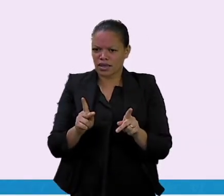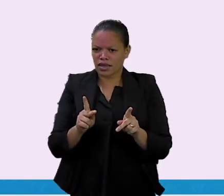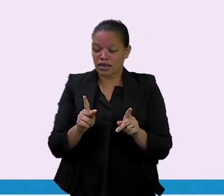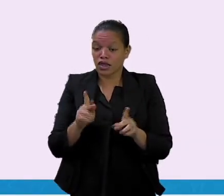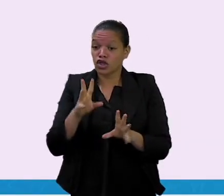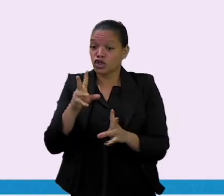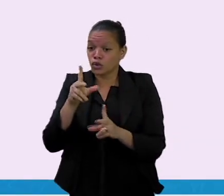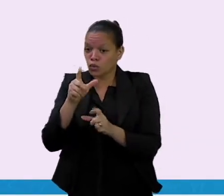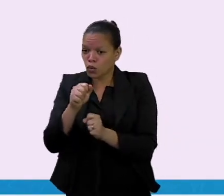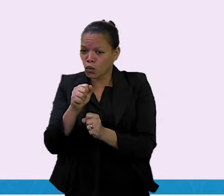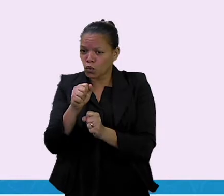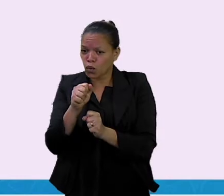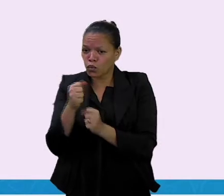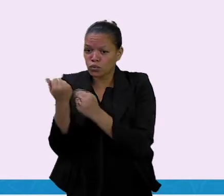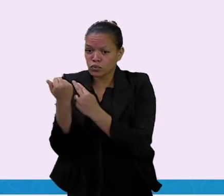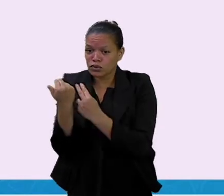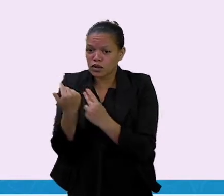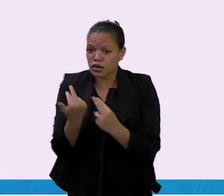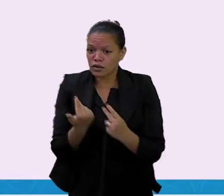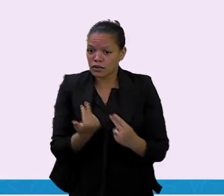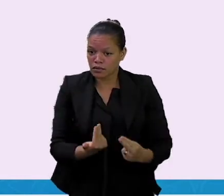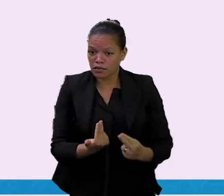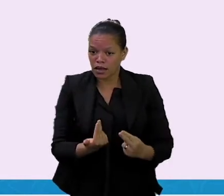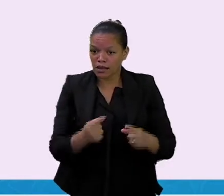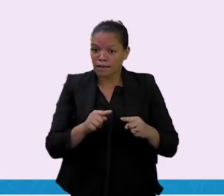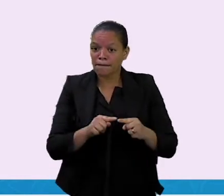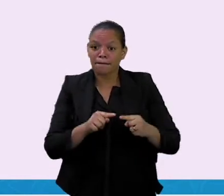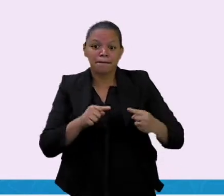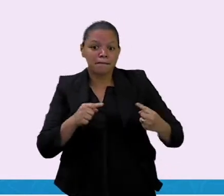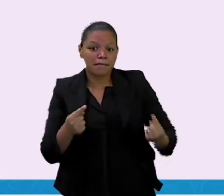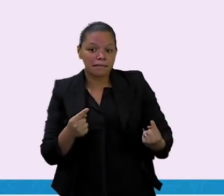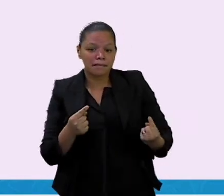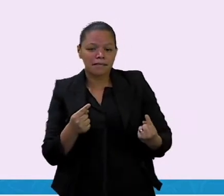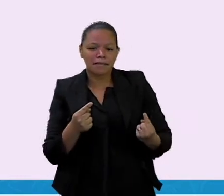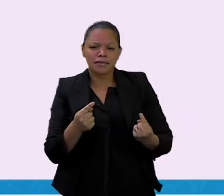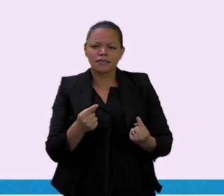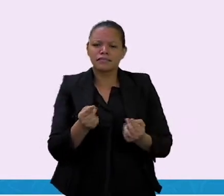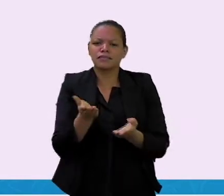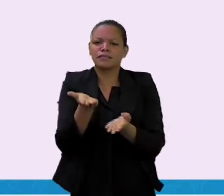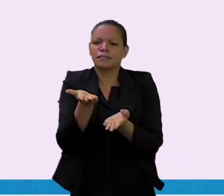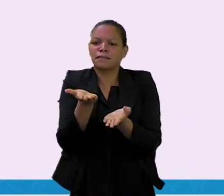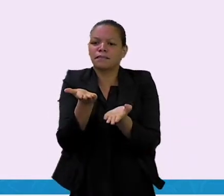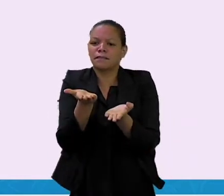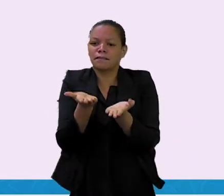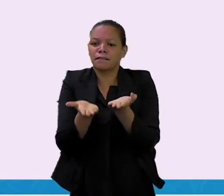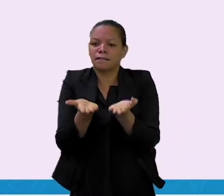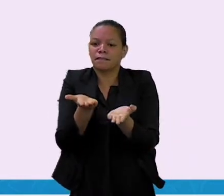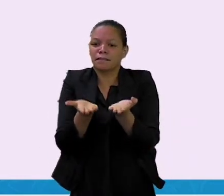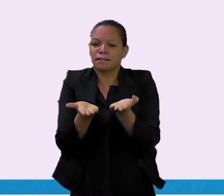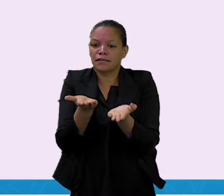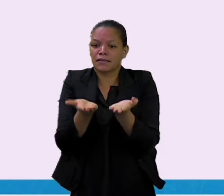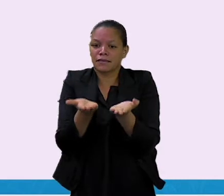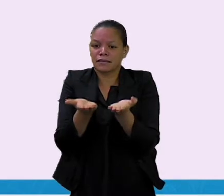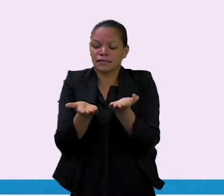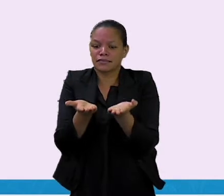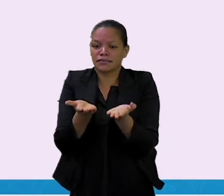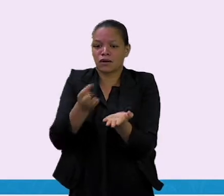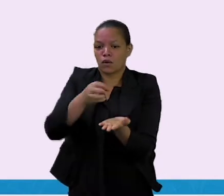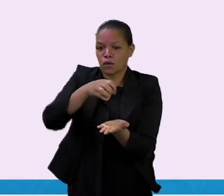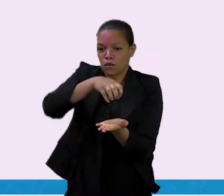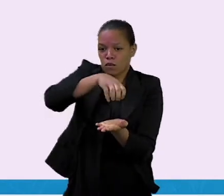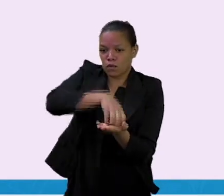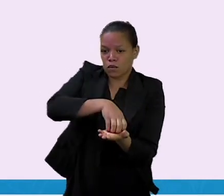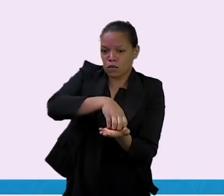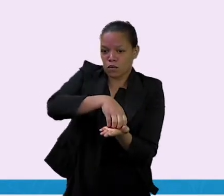consegue pesar, por exemplo, aqui, a carne, quando a sua mãe ou seu pai,